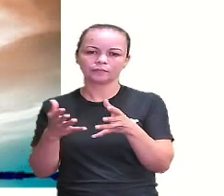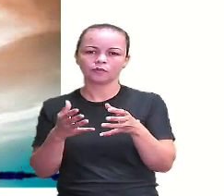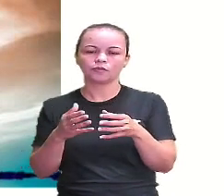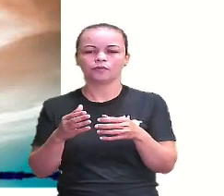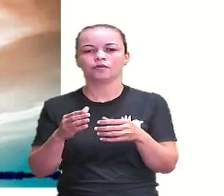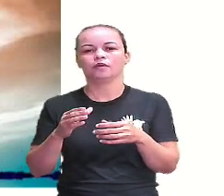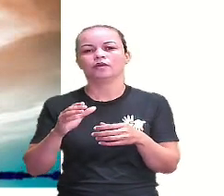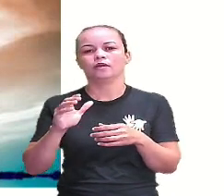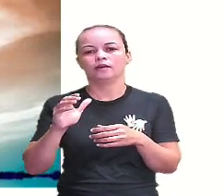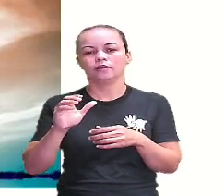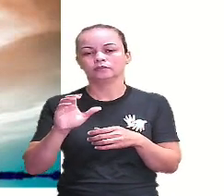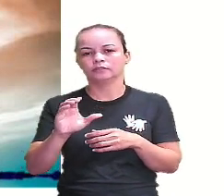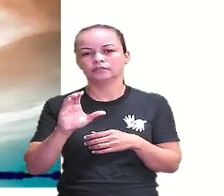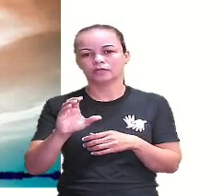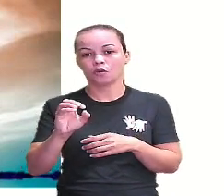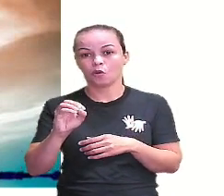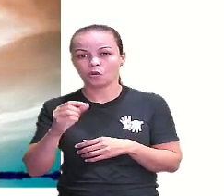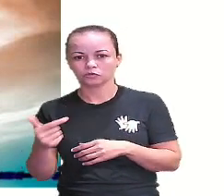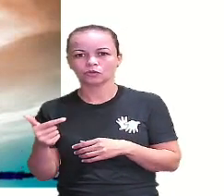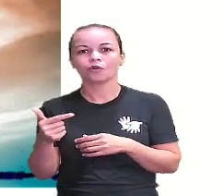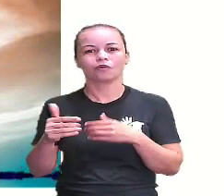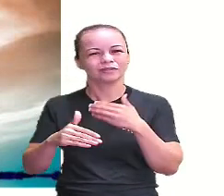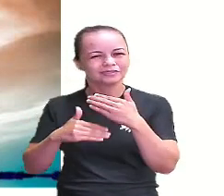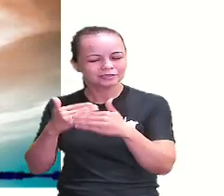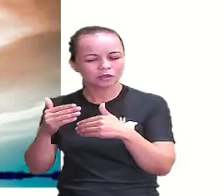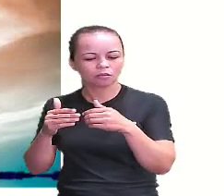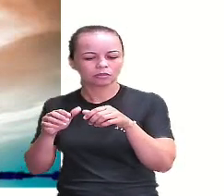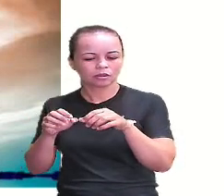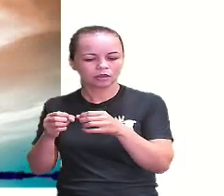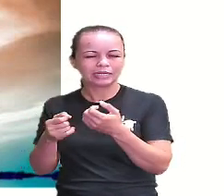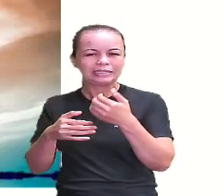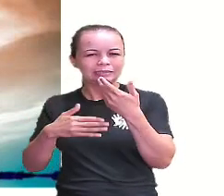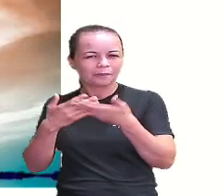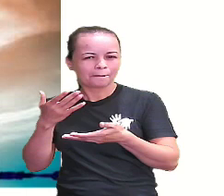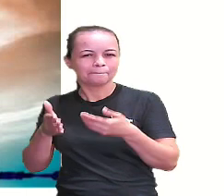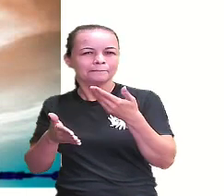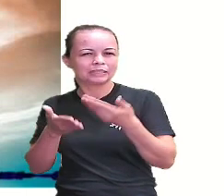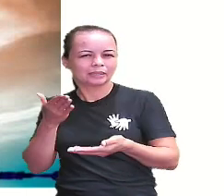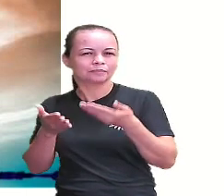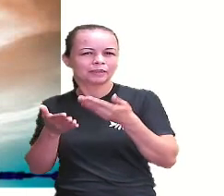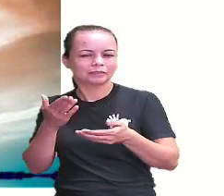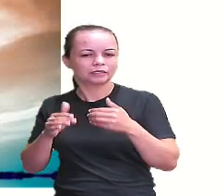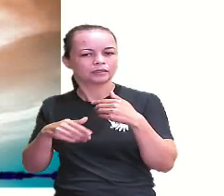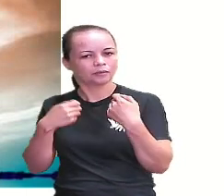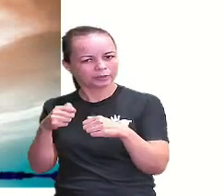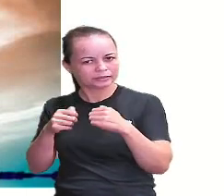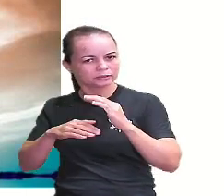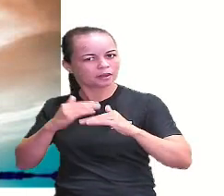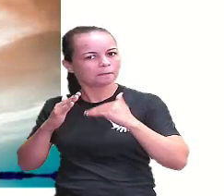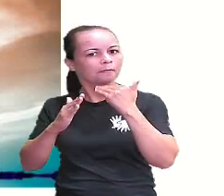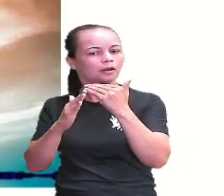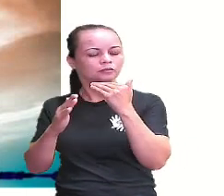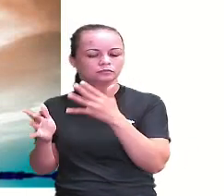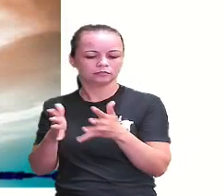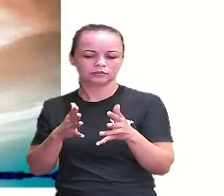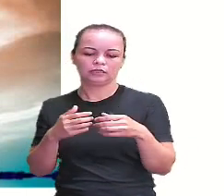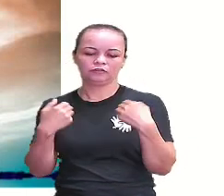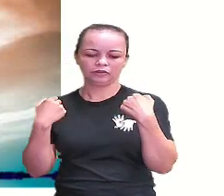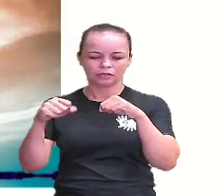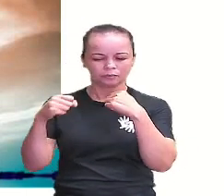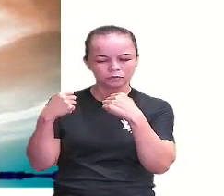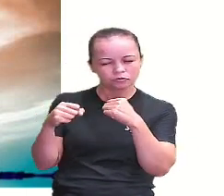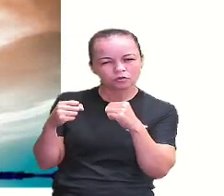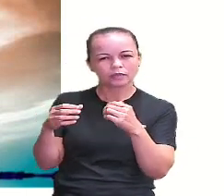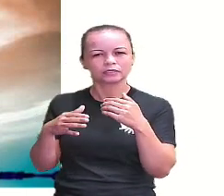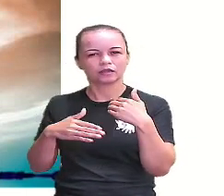carboidratos muito maior. Porque, gente, vai ser uma queima sempre incompleta, então a gente vai estar o tempo todo precisando mais de carboidrato. Então vai ter o quê? Musculação, exercícios